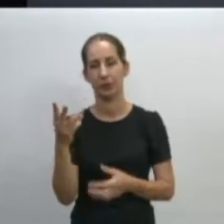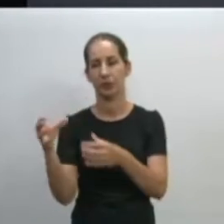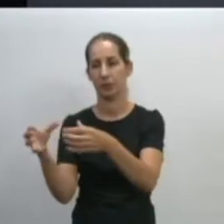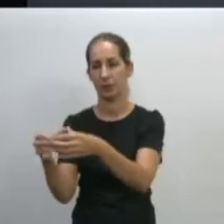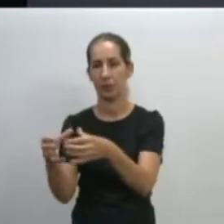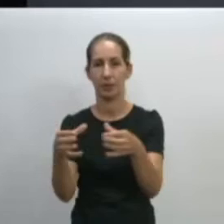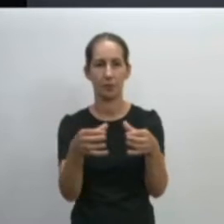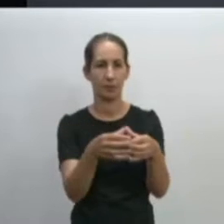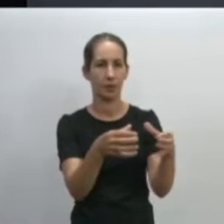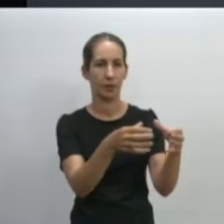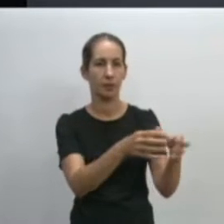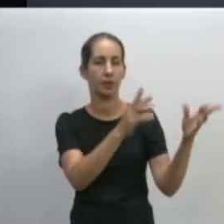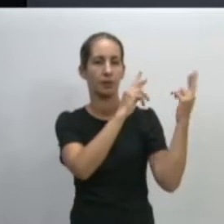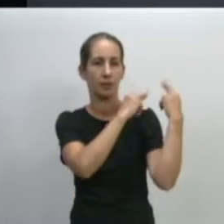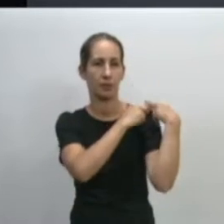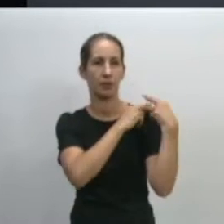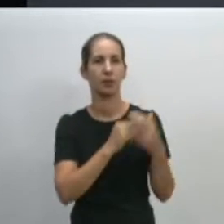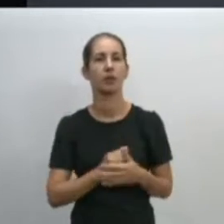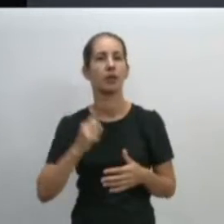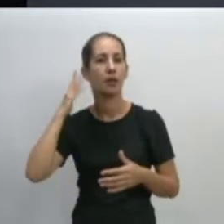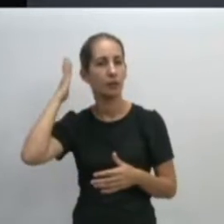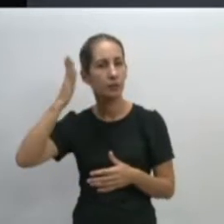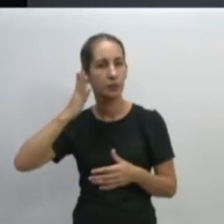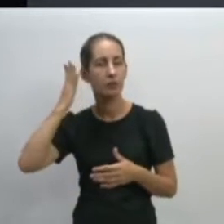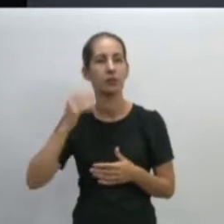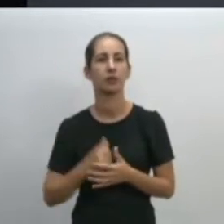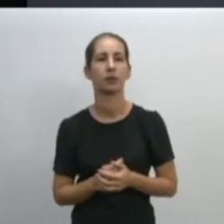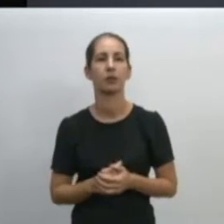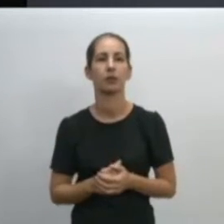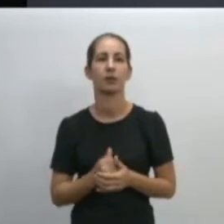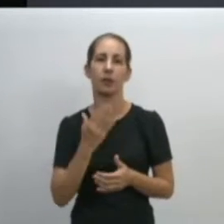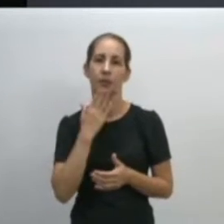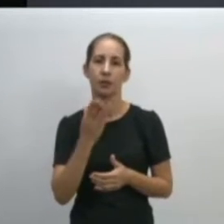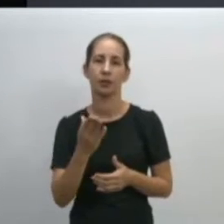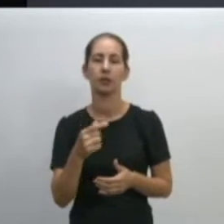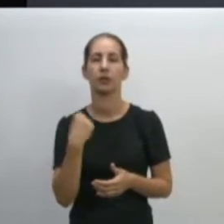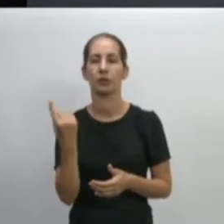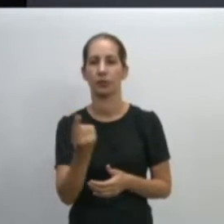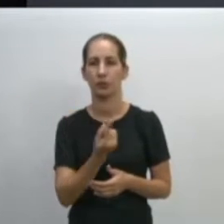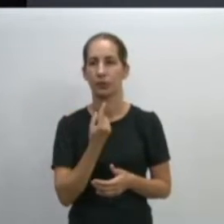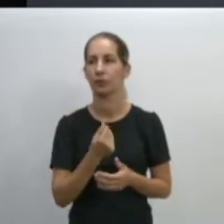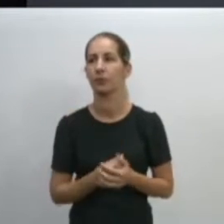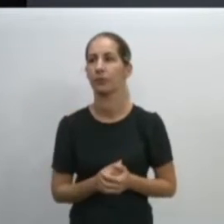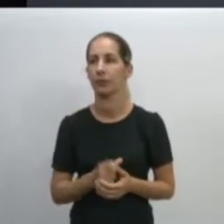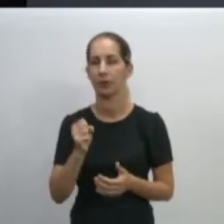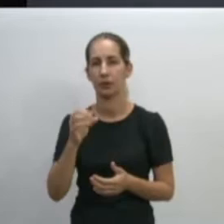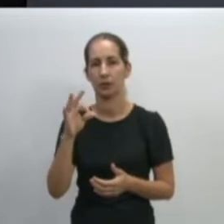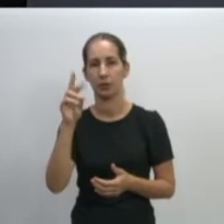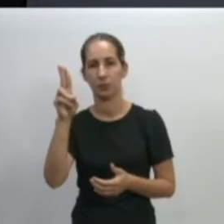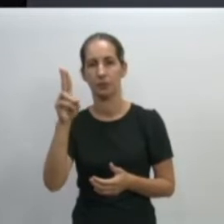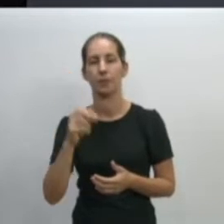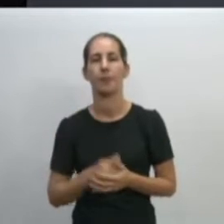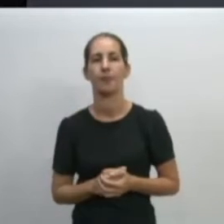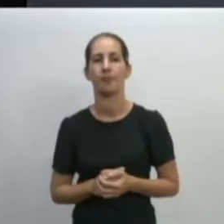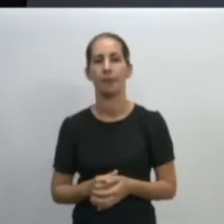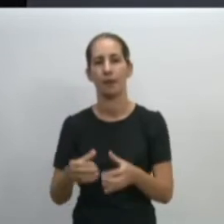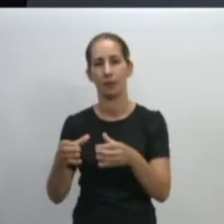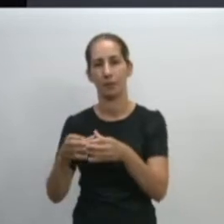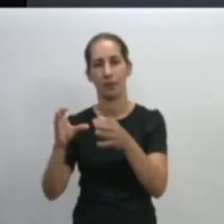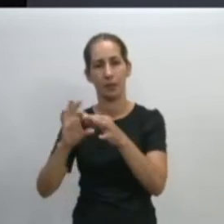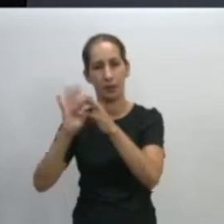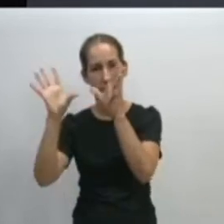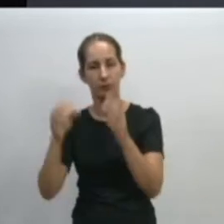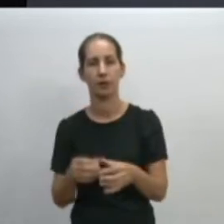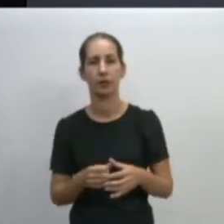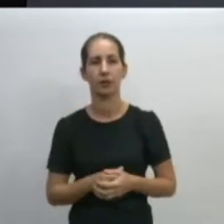bancadas representadas em uma audiência que foi solicitada por nós na STTU. Foi a bancada